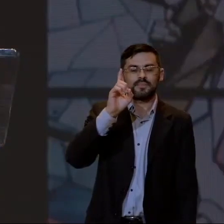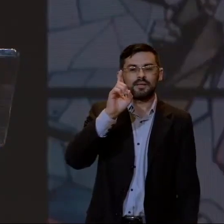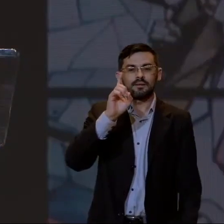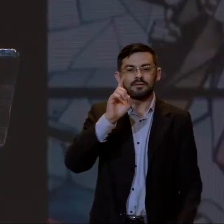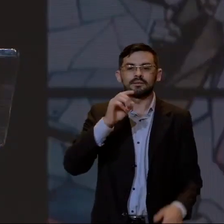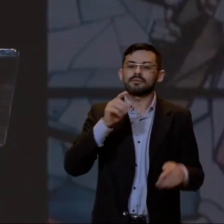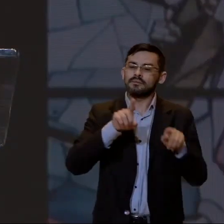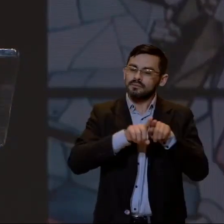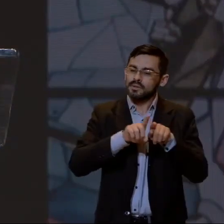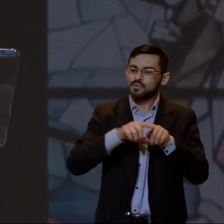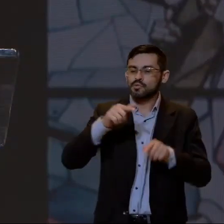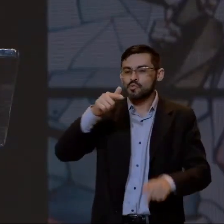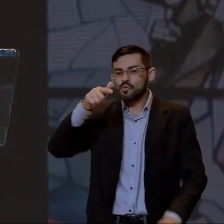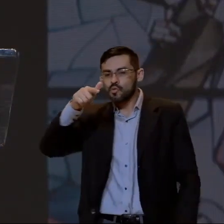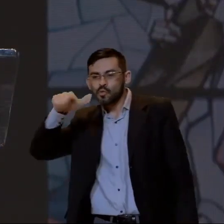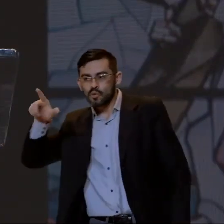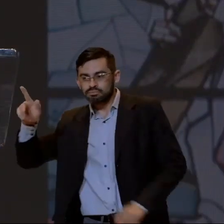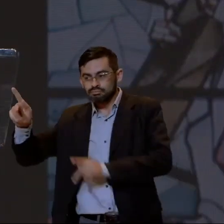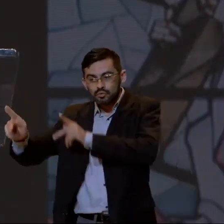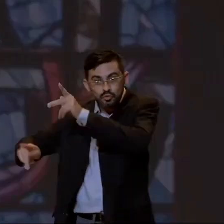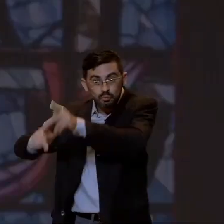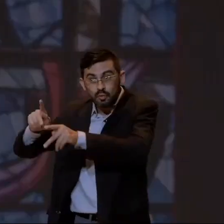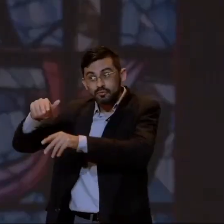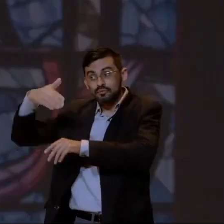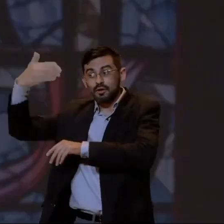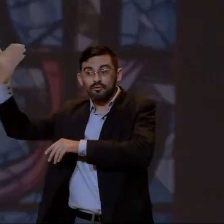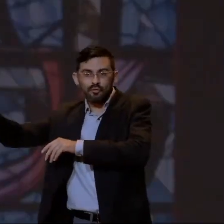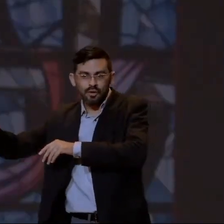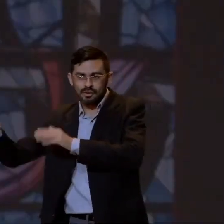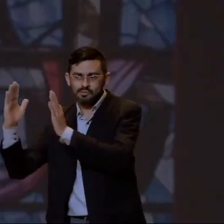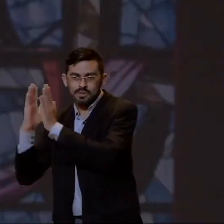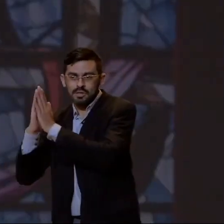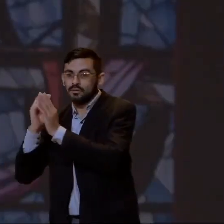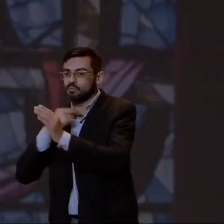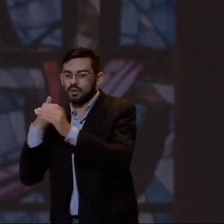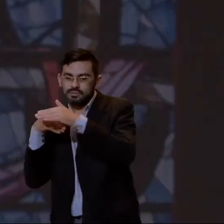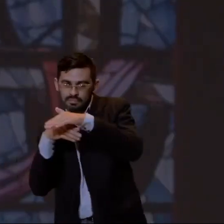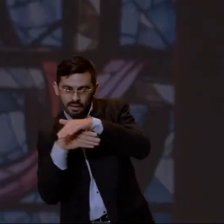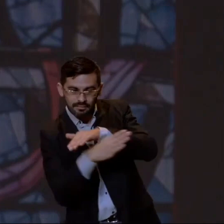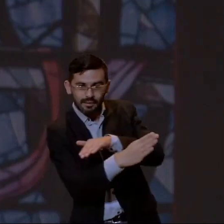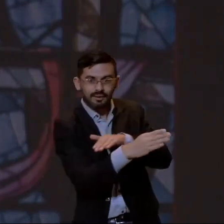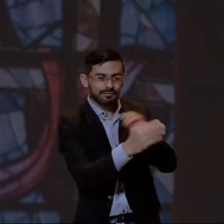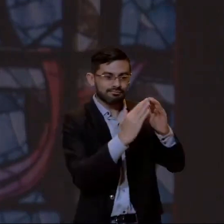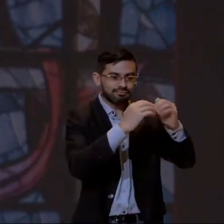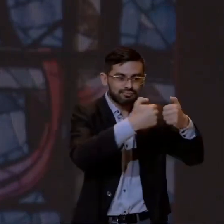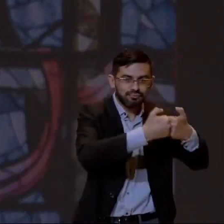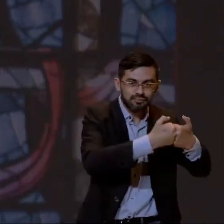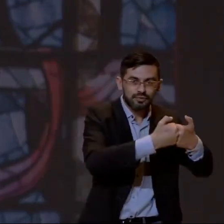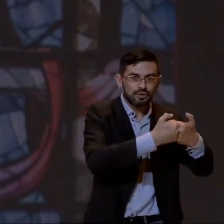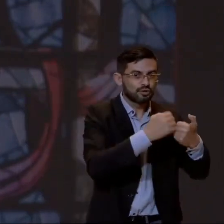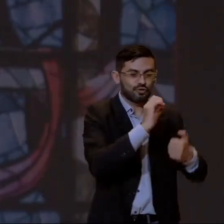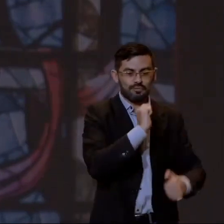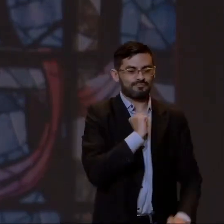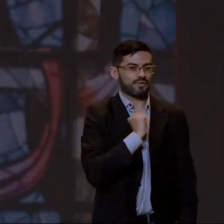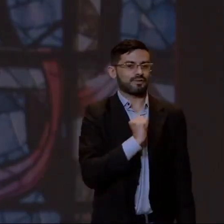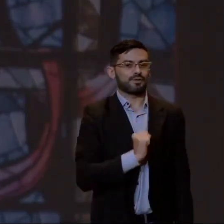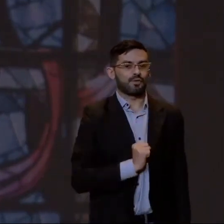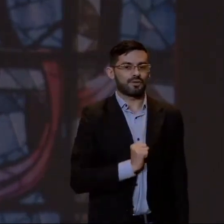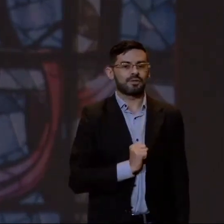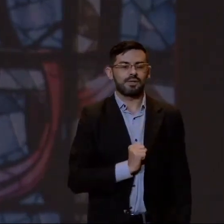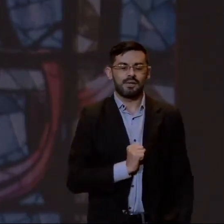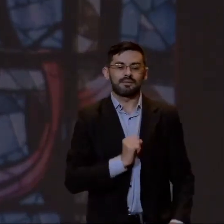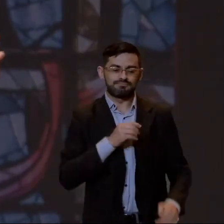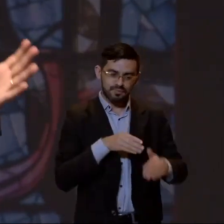Enquanto outros do povo estão orando lá fora e não podem ter acesso direto lá no Santo dos Santos, o